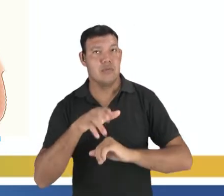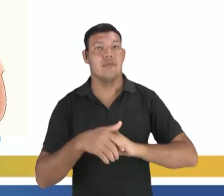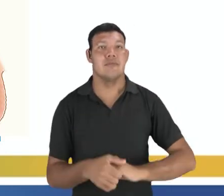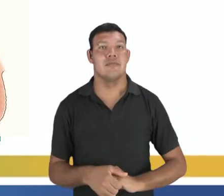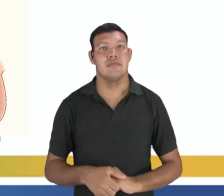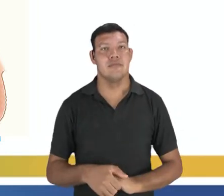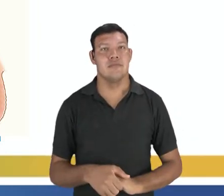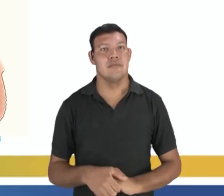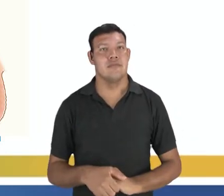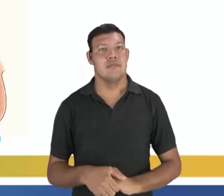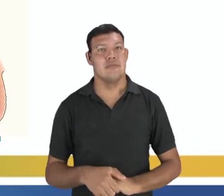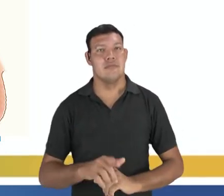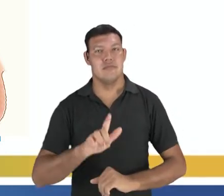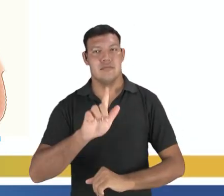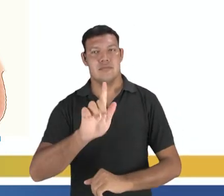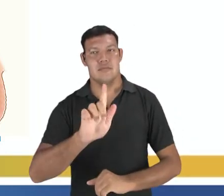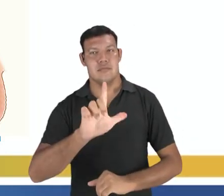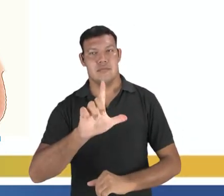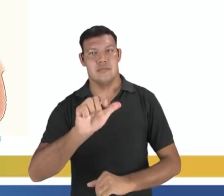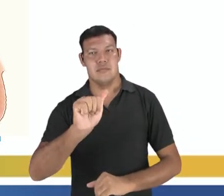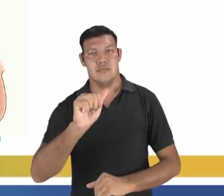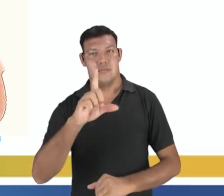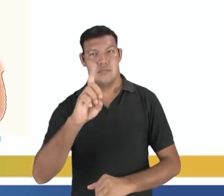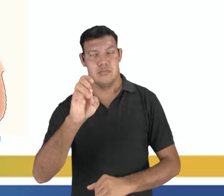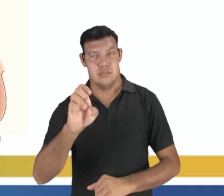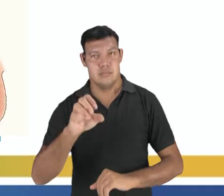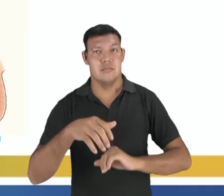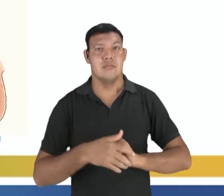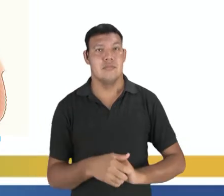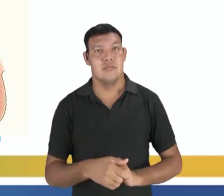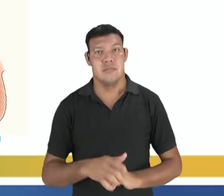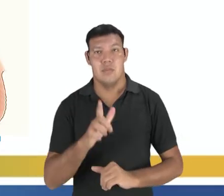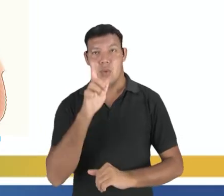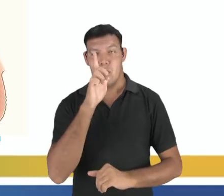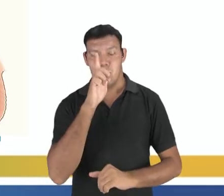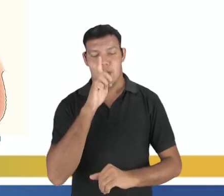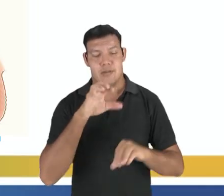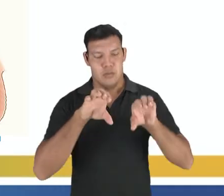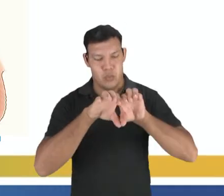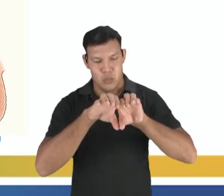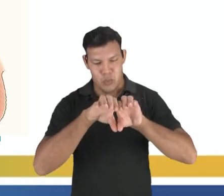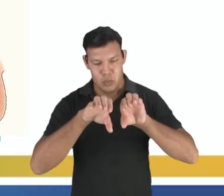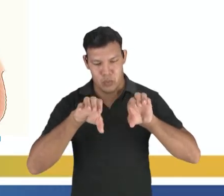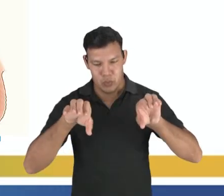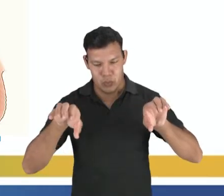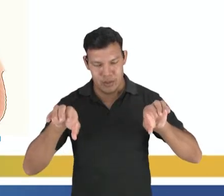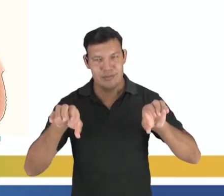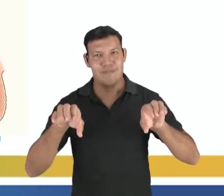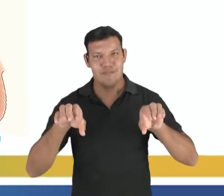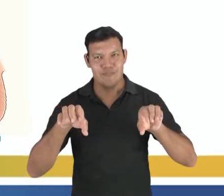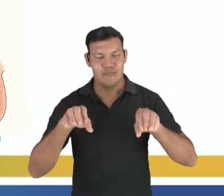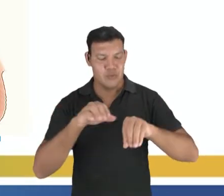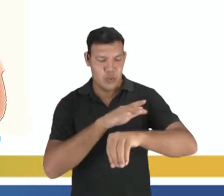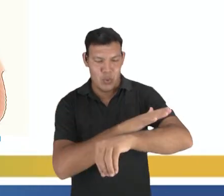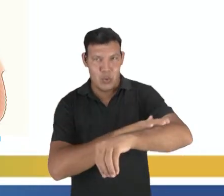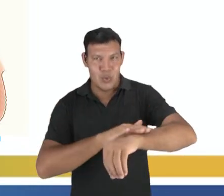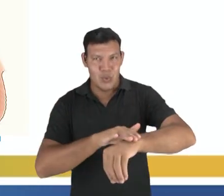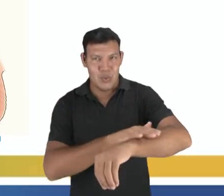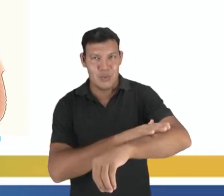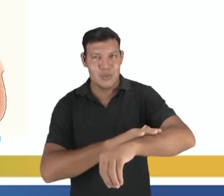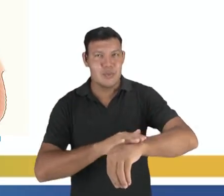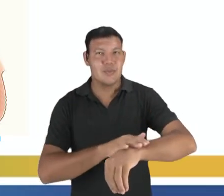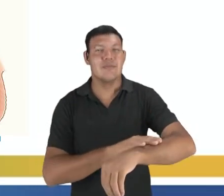esse nome vai ser glande. E essa glande, e o pênis como um todo, ele fica coberto por uma pele frouxa que é chamada